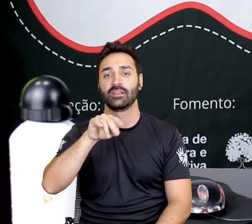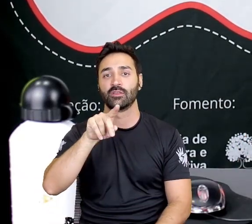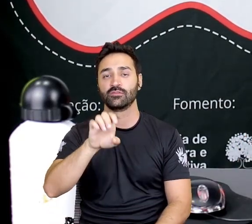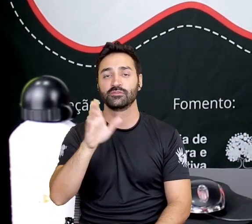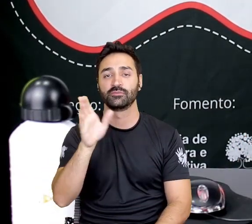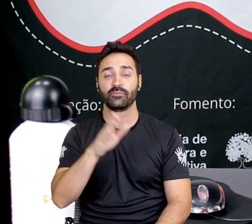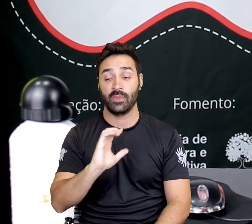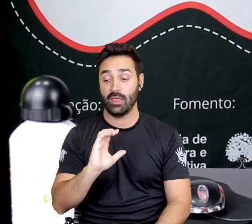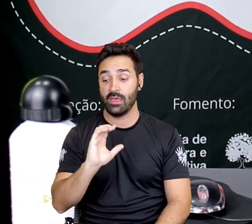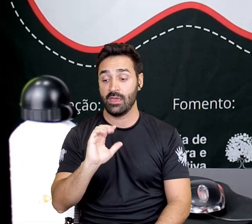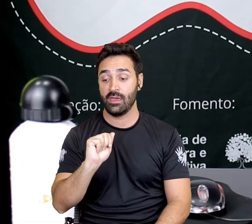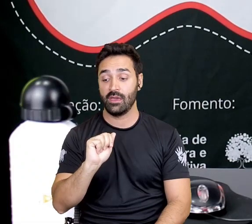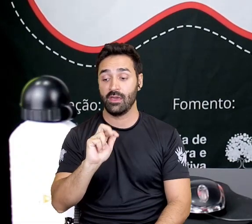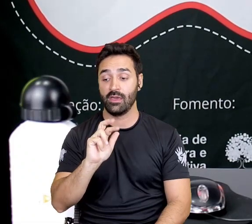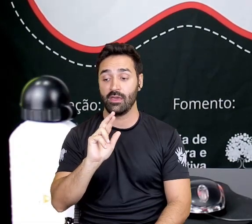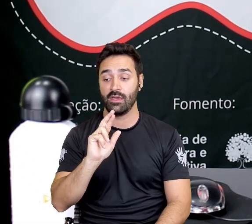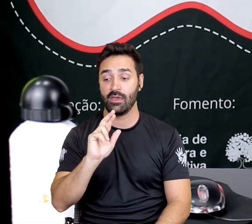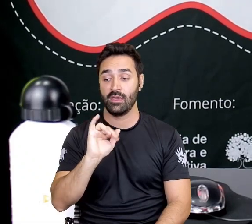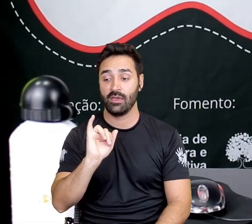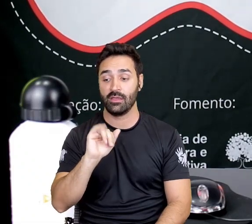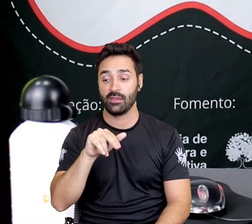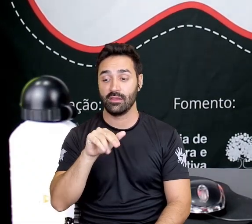Karine.